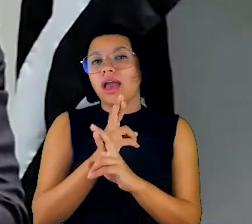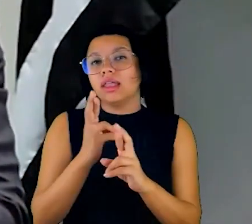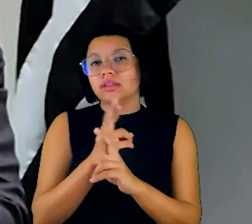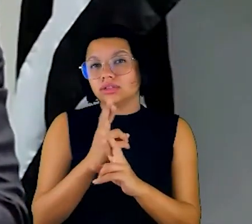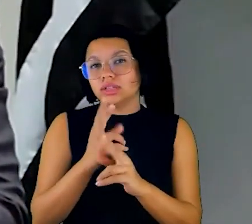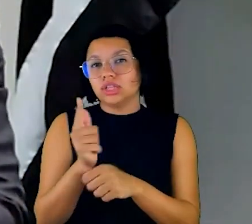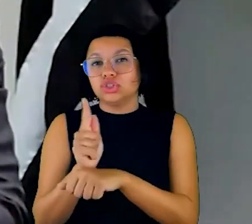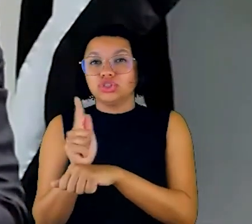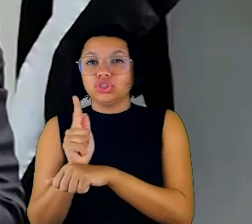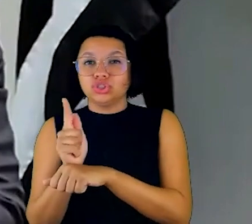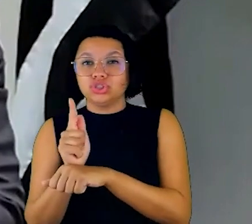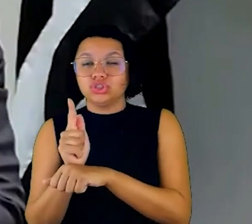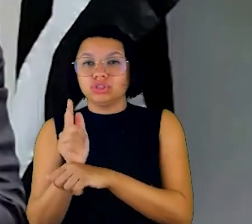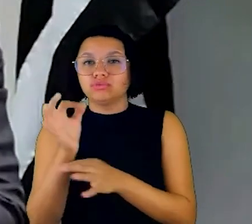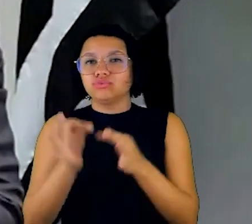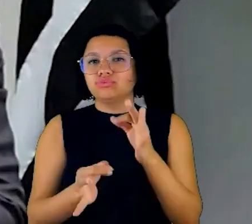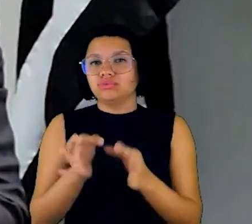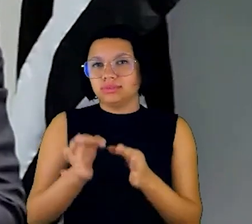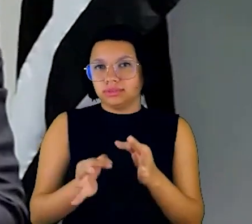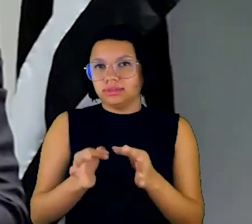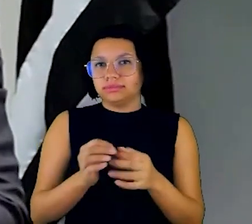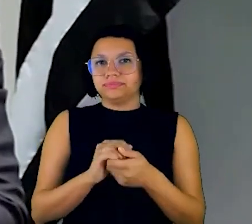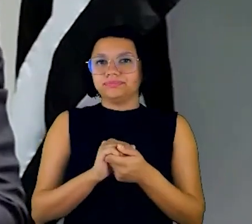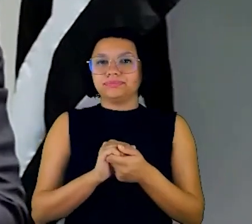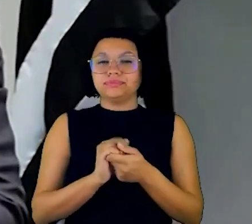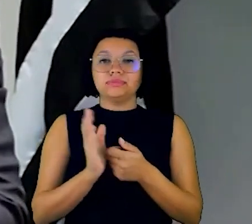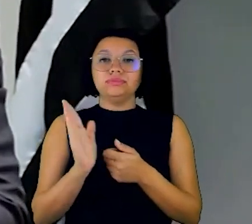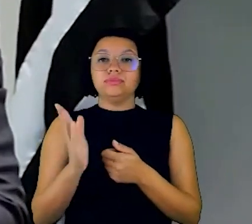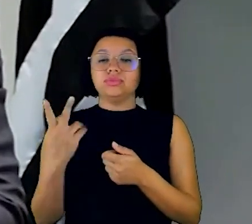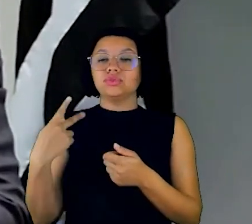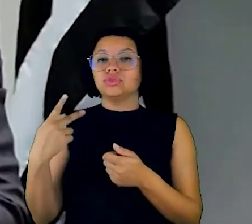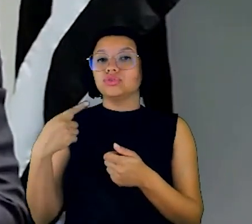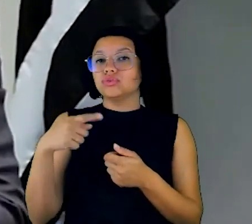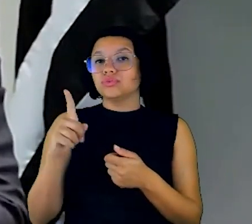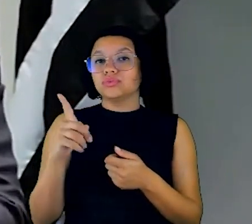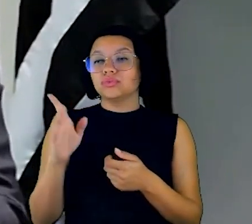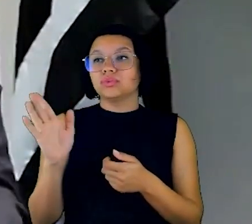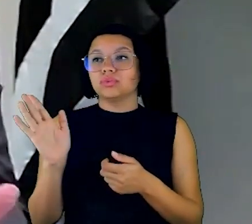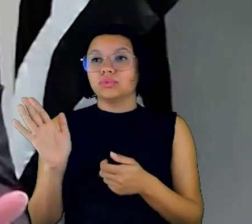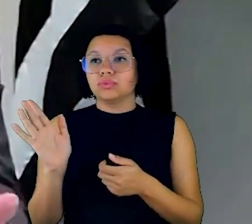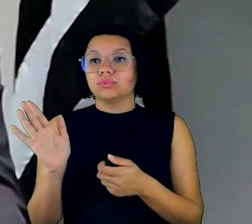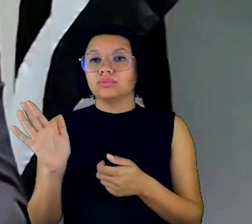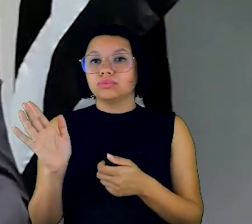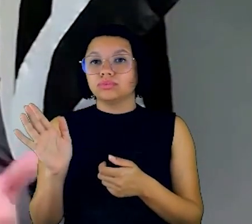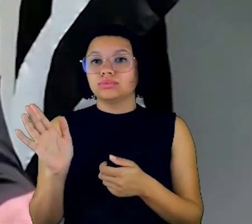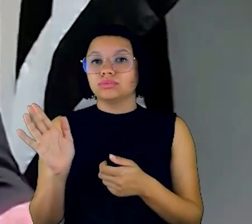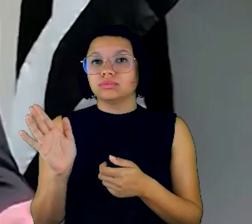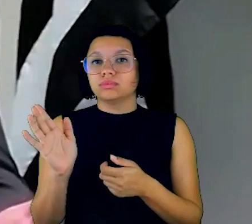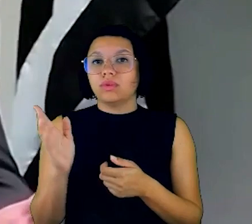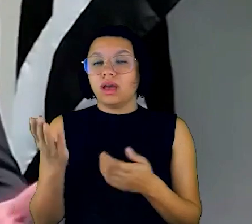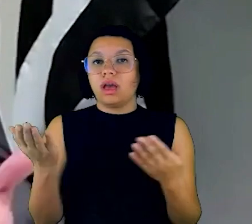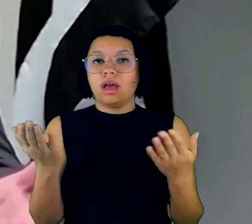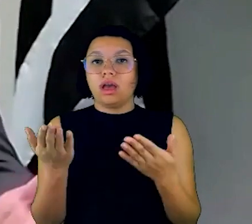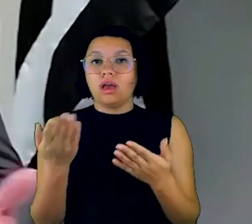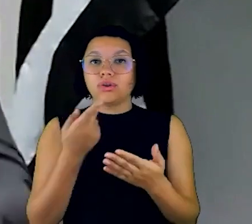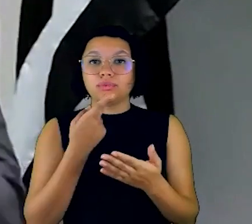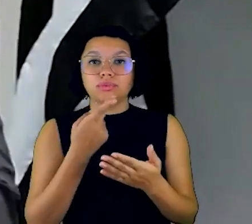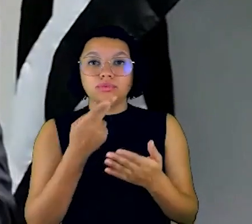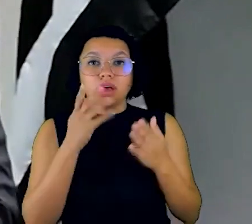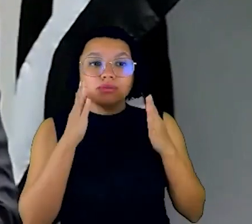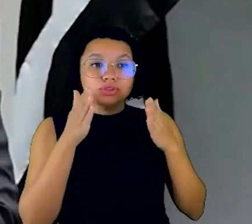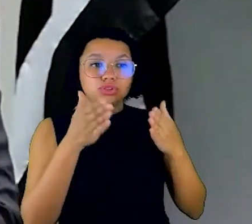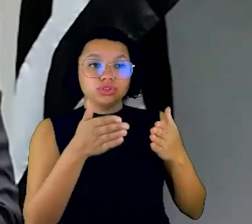gestão judiciária, tá? Já que nós somos, e aí vou me dirigir